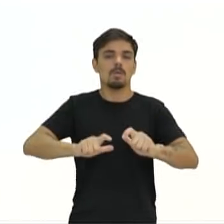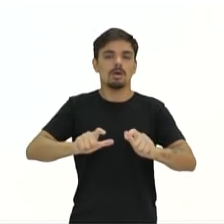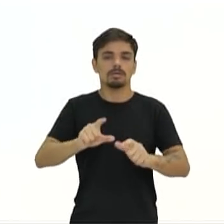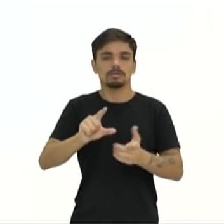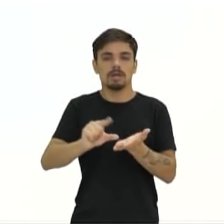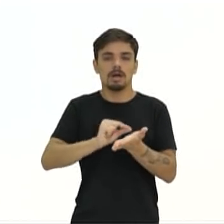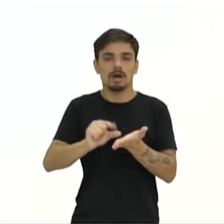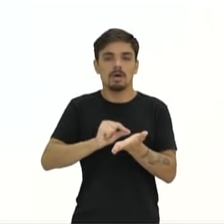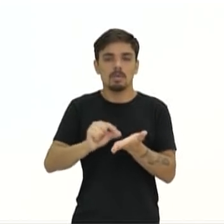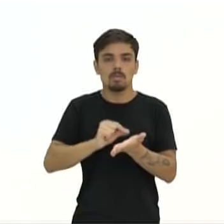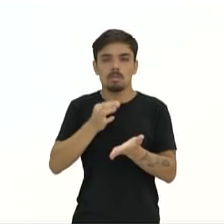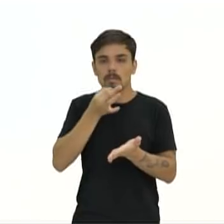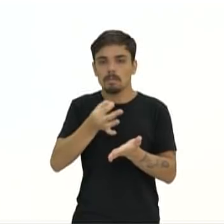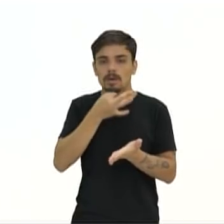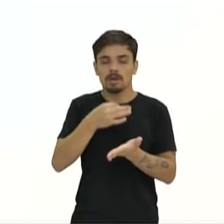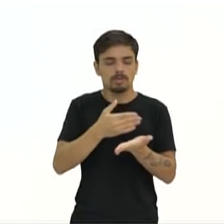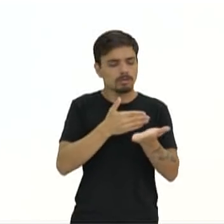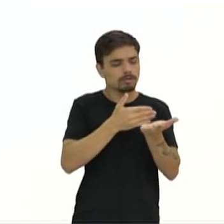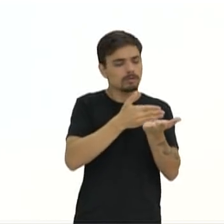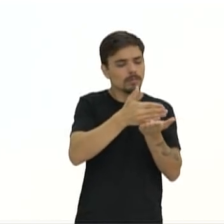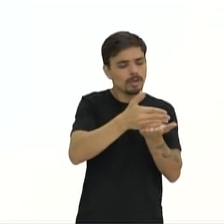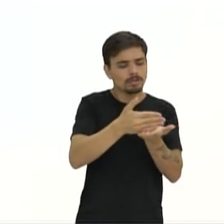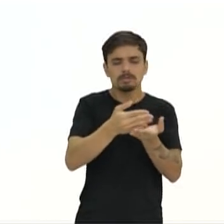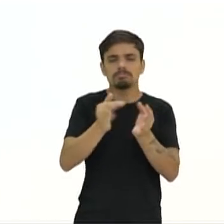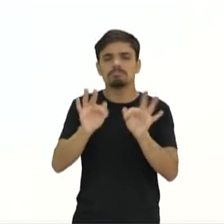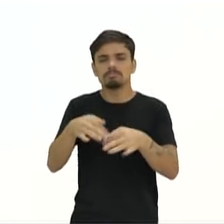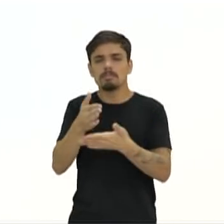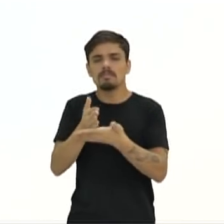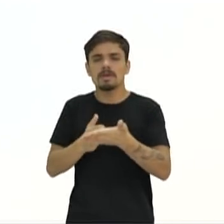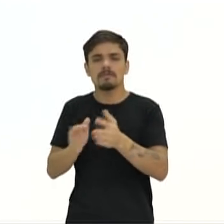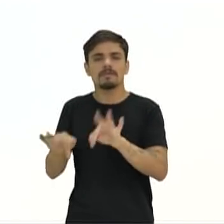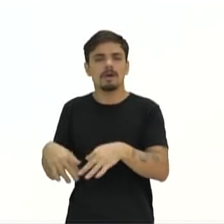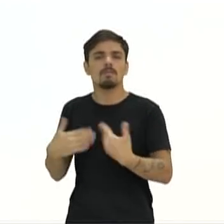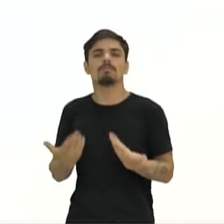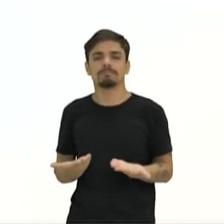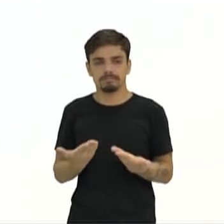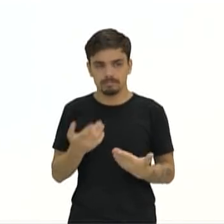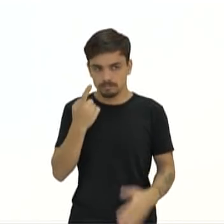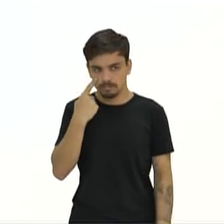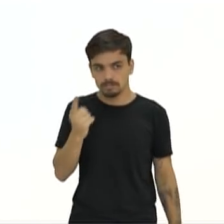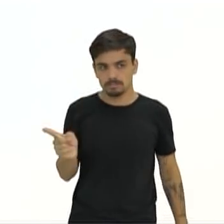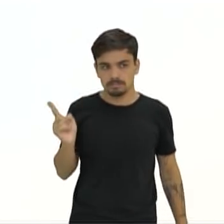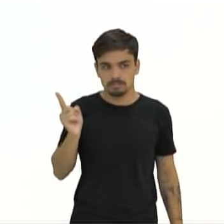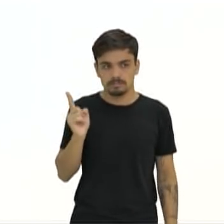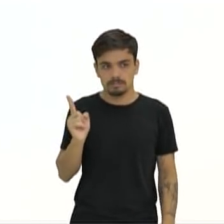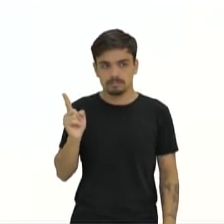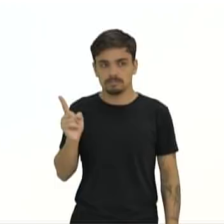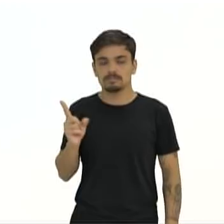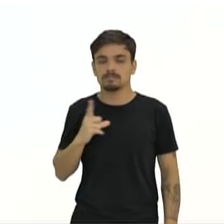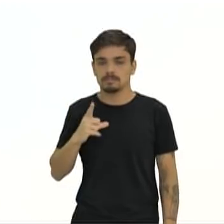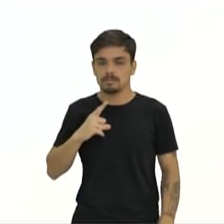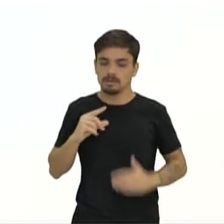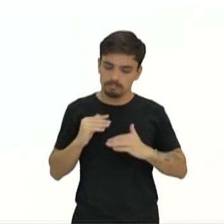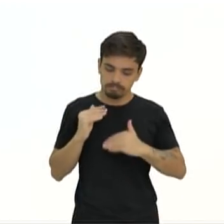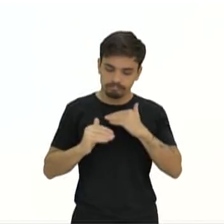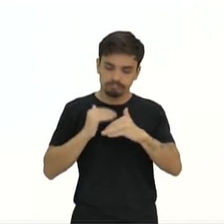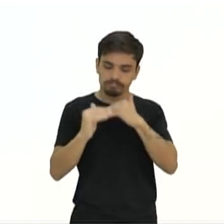estava mais no início, no meio, mais para o final? Para facilitar, olha só, claro que eu tenho